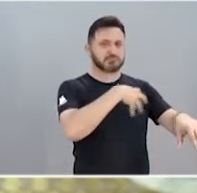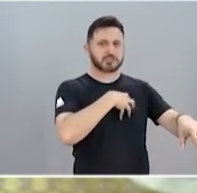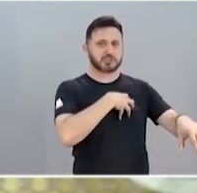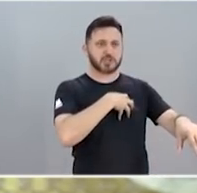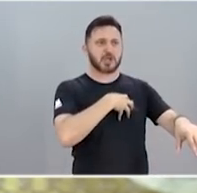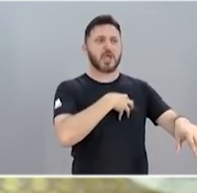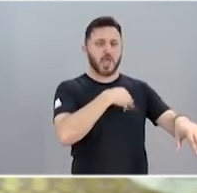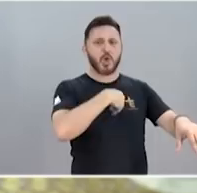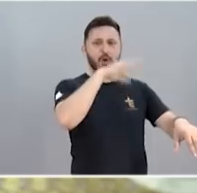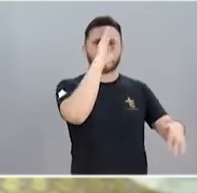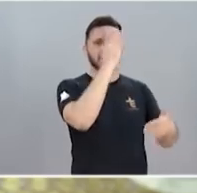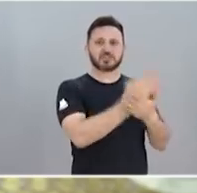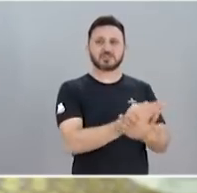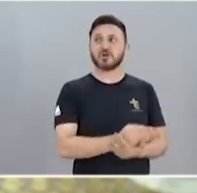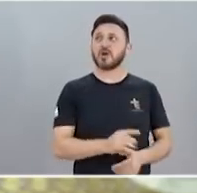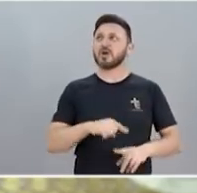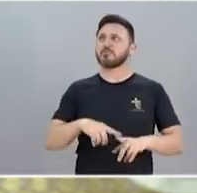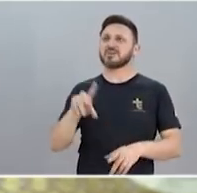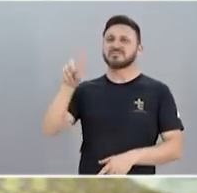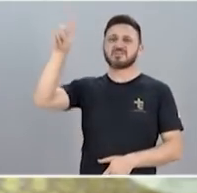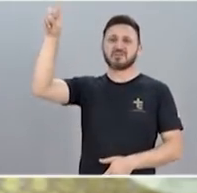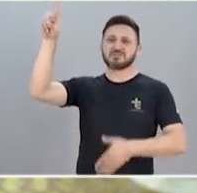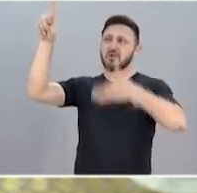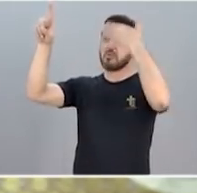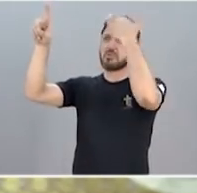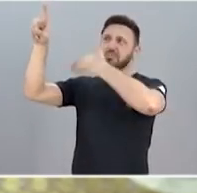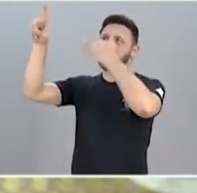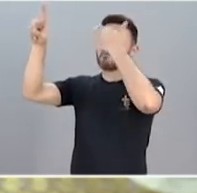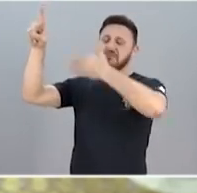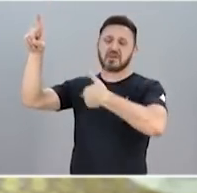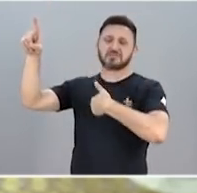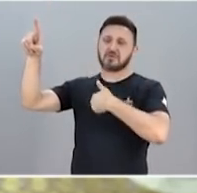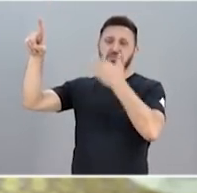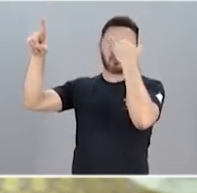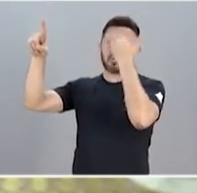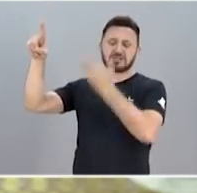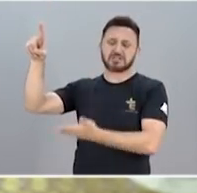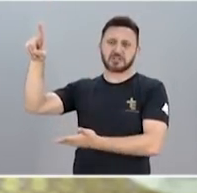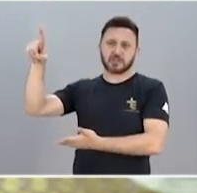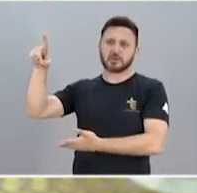que Deus quer que eu compreenda na totalidade?